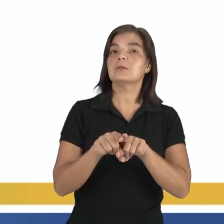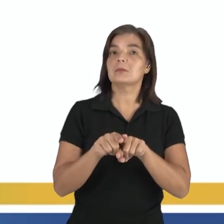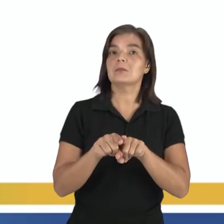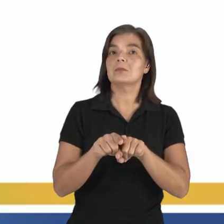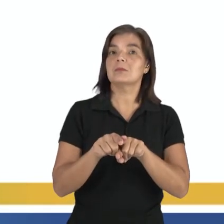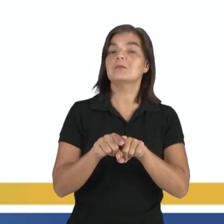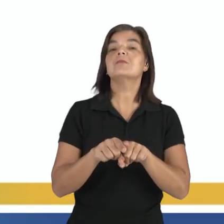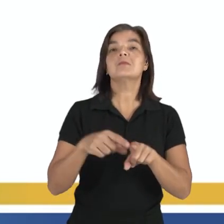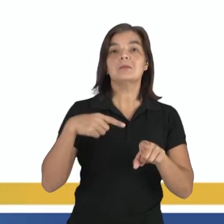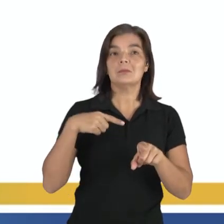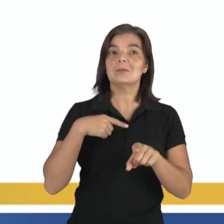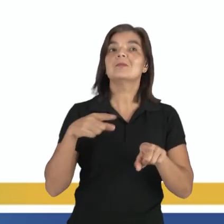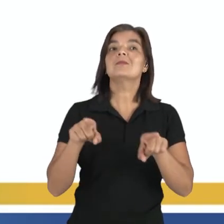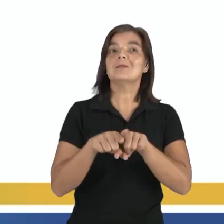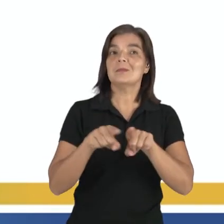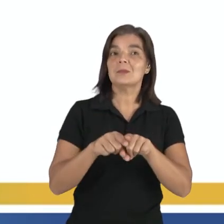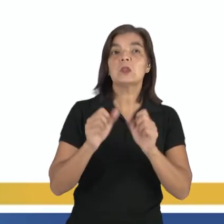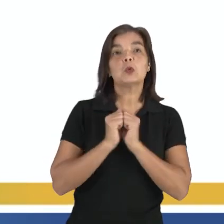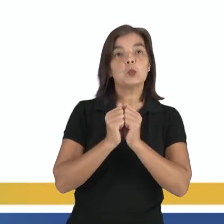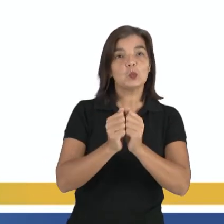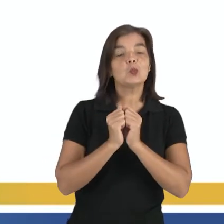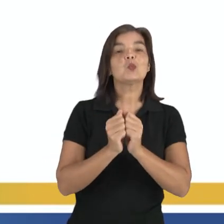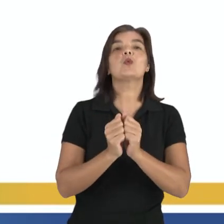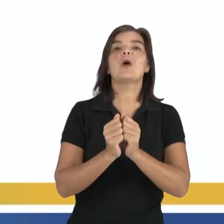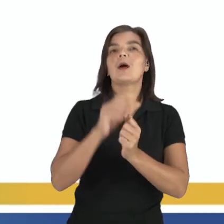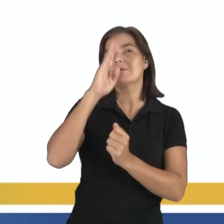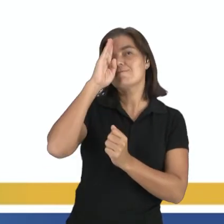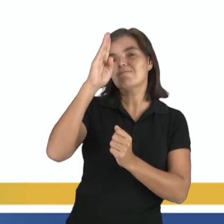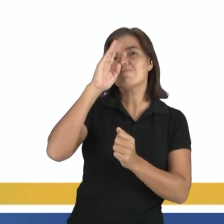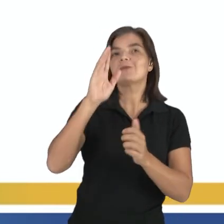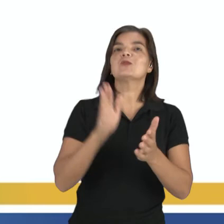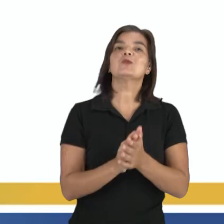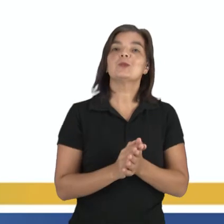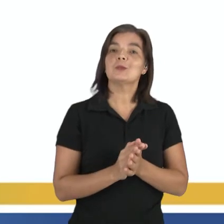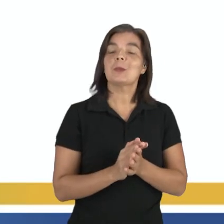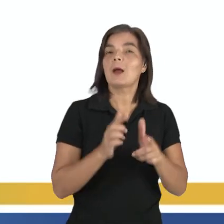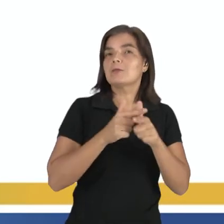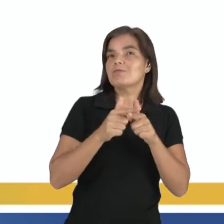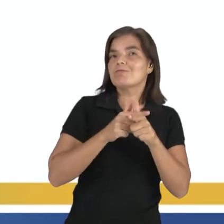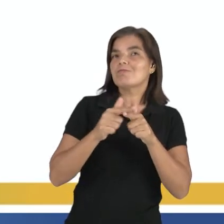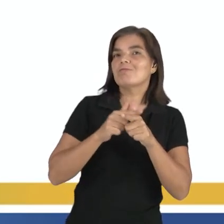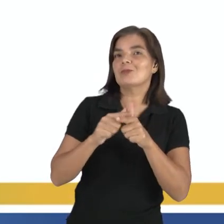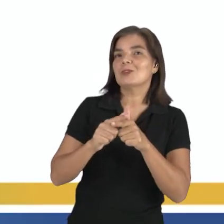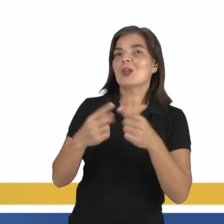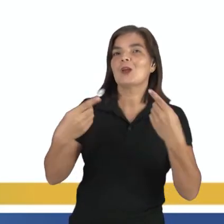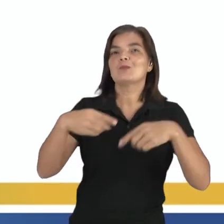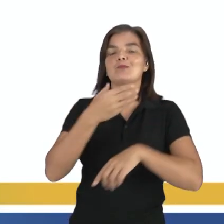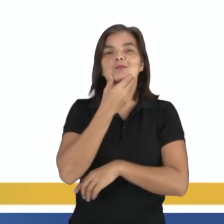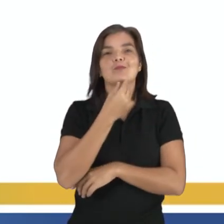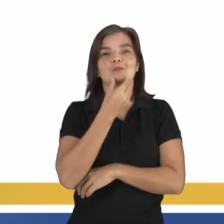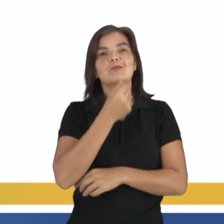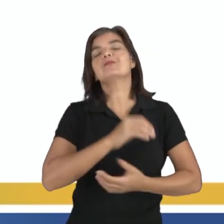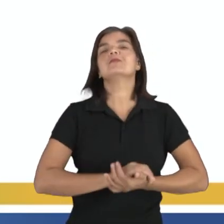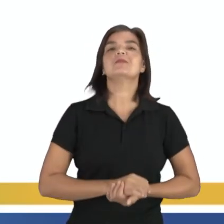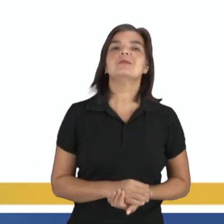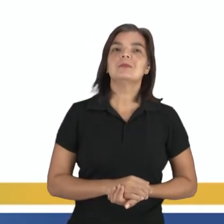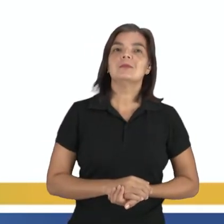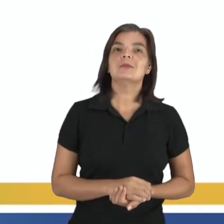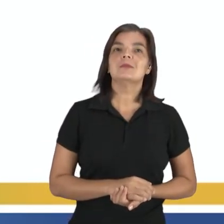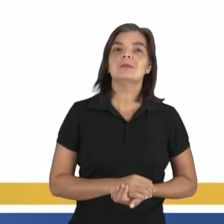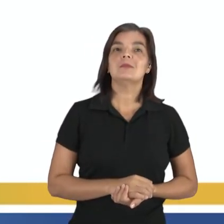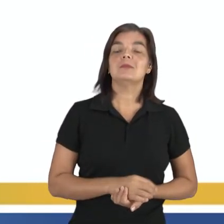origem na propriedade privada, que junto consigo trouxe os principais problemas entre os